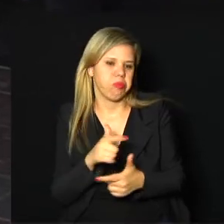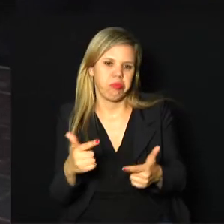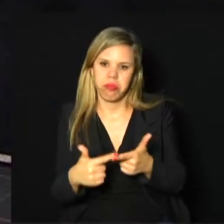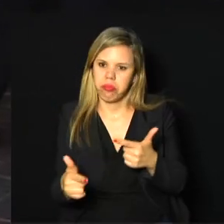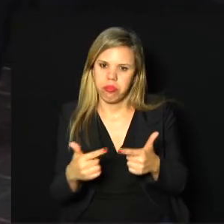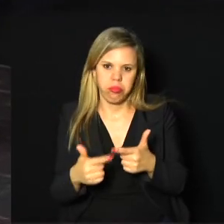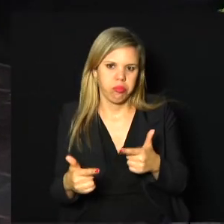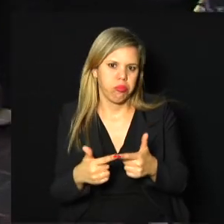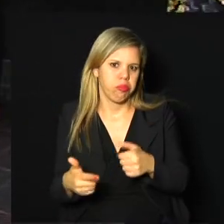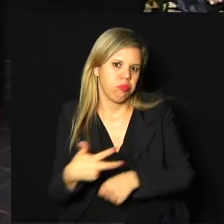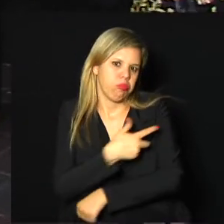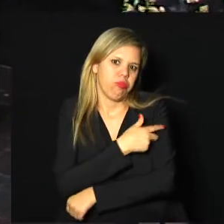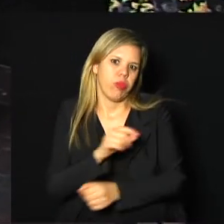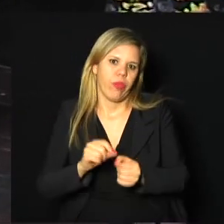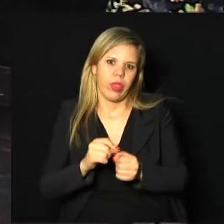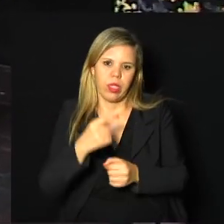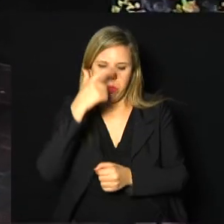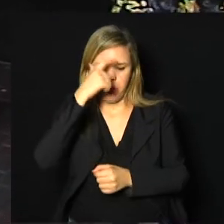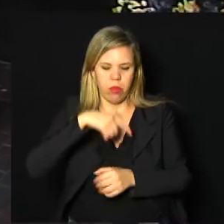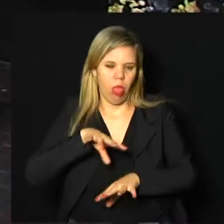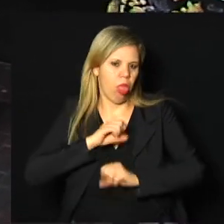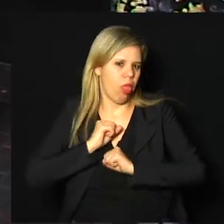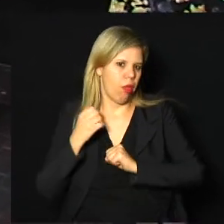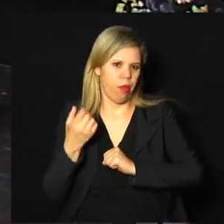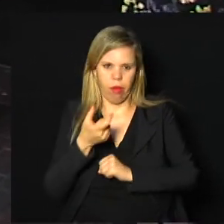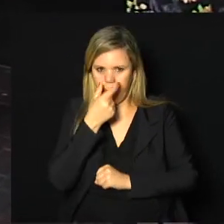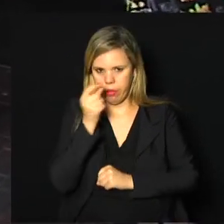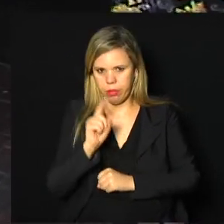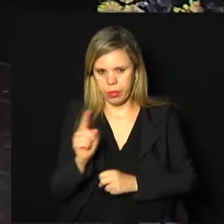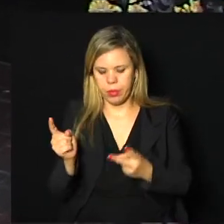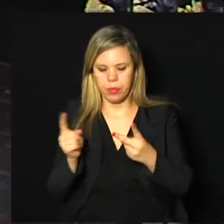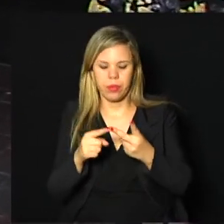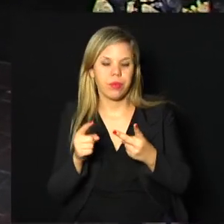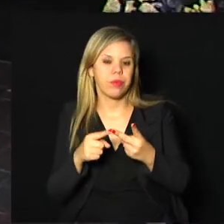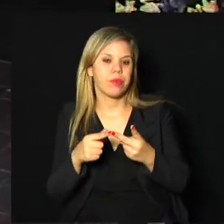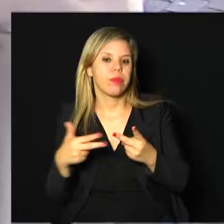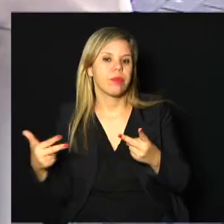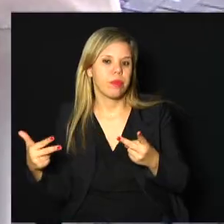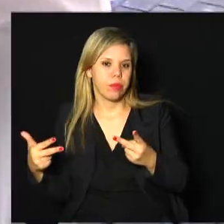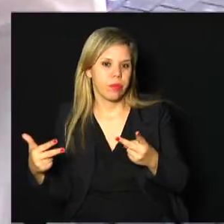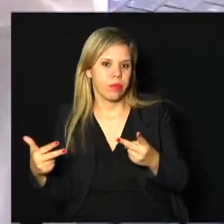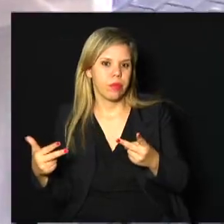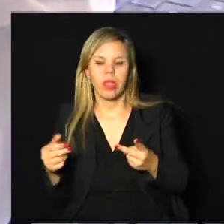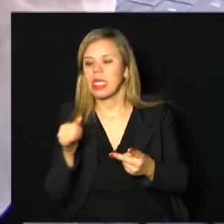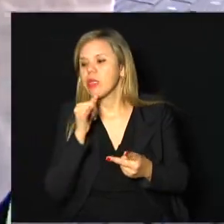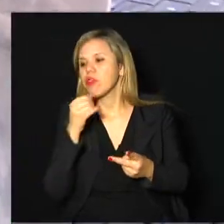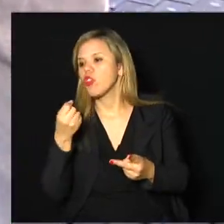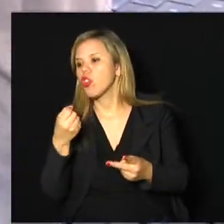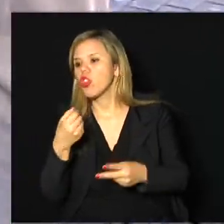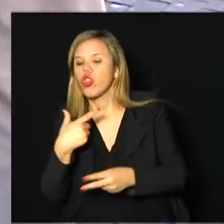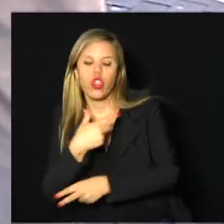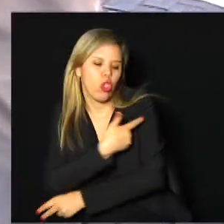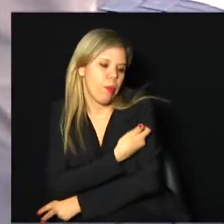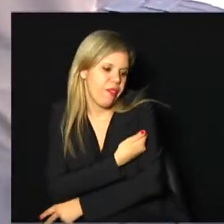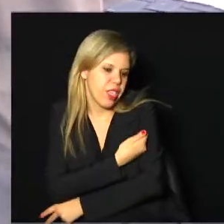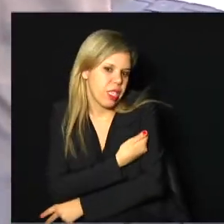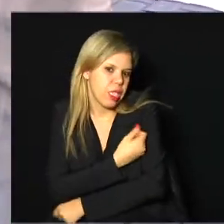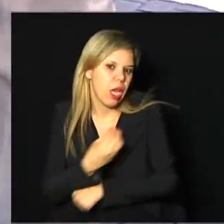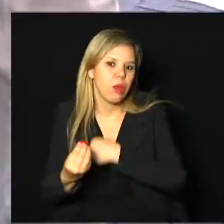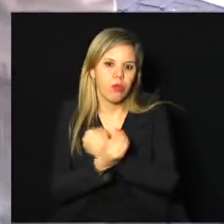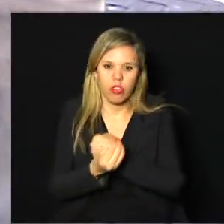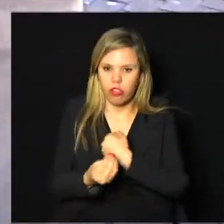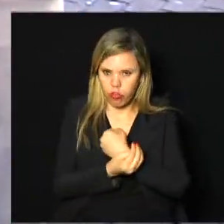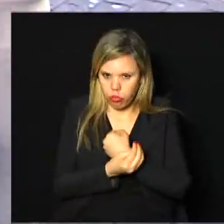Então, não tem como a vacina em si provocar a gripe. Isso é um ponto. O segundo ponto, entre eu tomar a vacina e